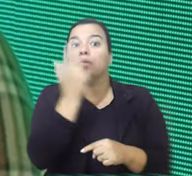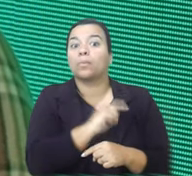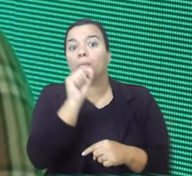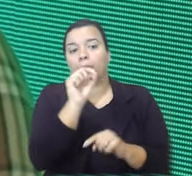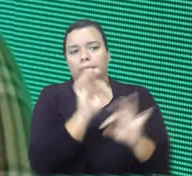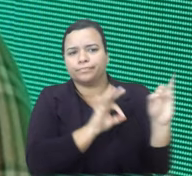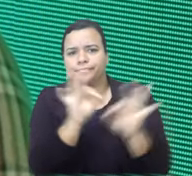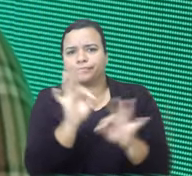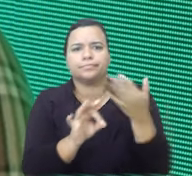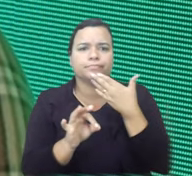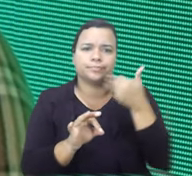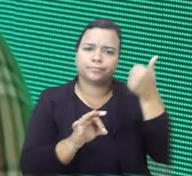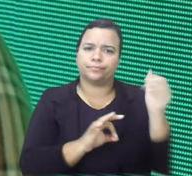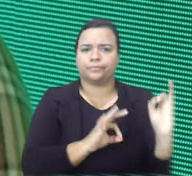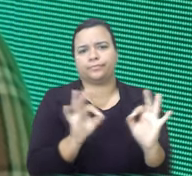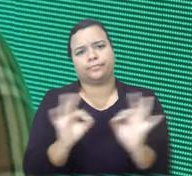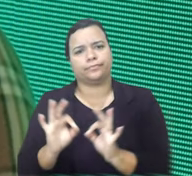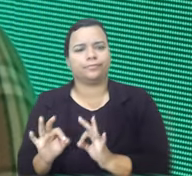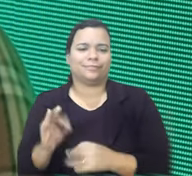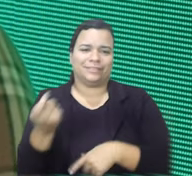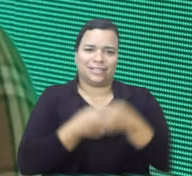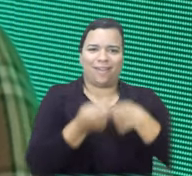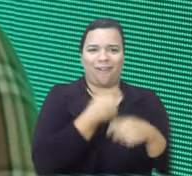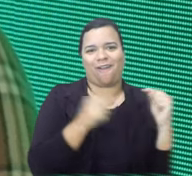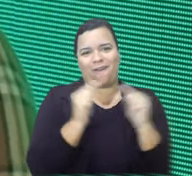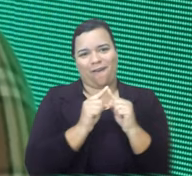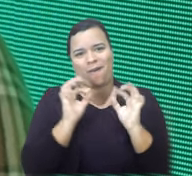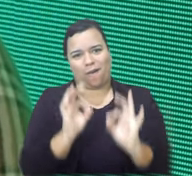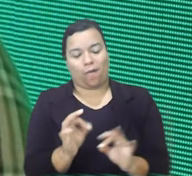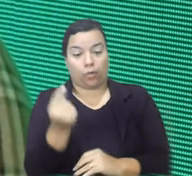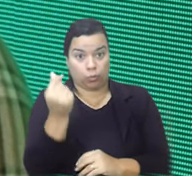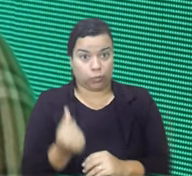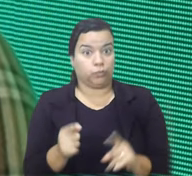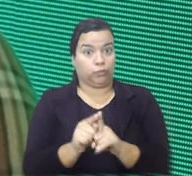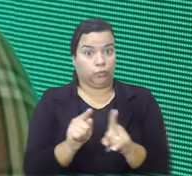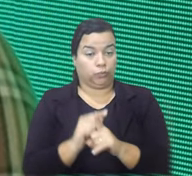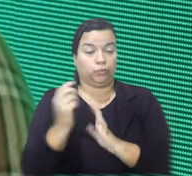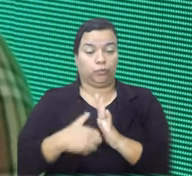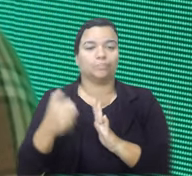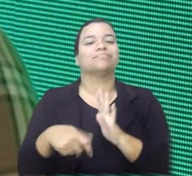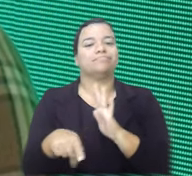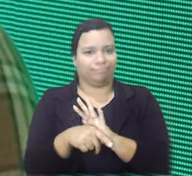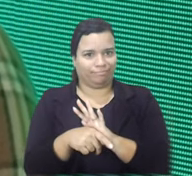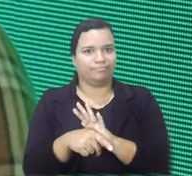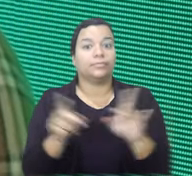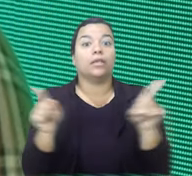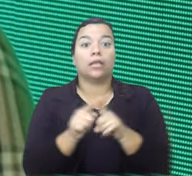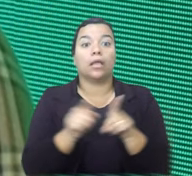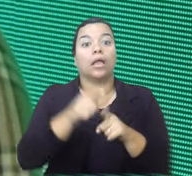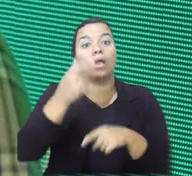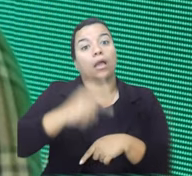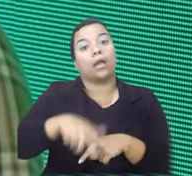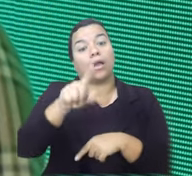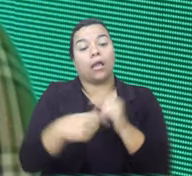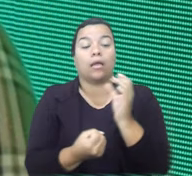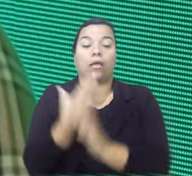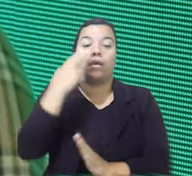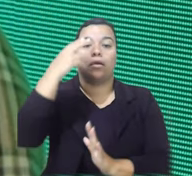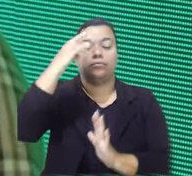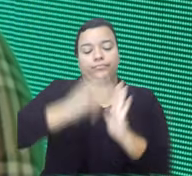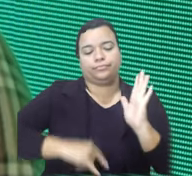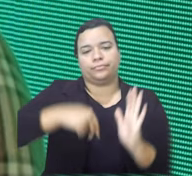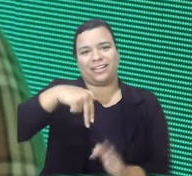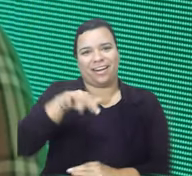elaborar melhor o seu plano de negócio no seu plano de custos né da empresa e também a emissão na Nota Fiscal